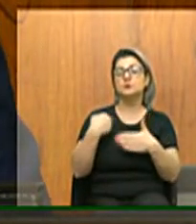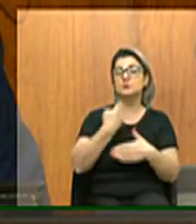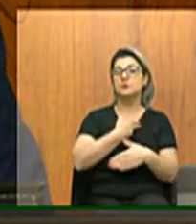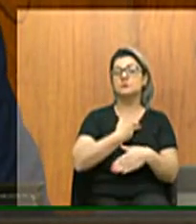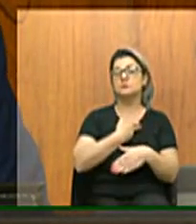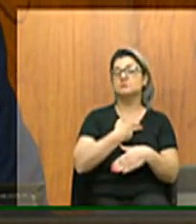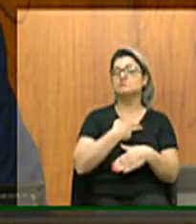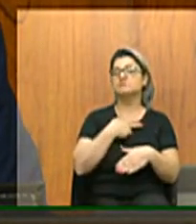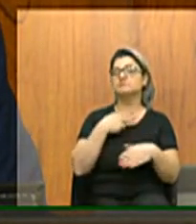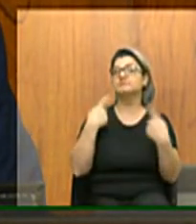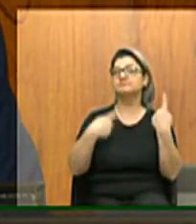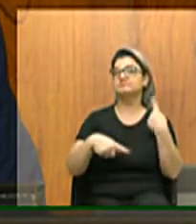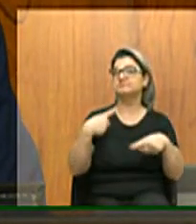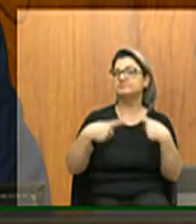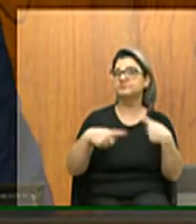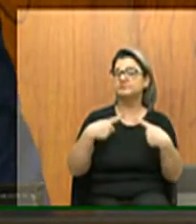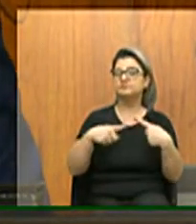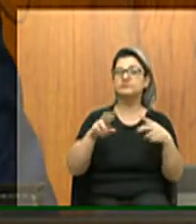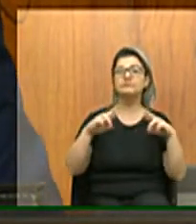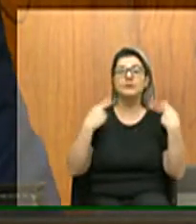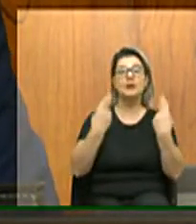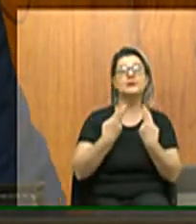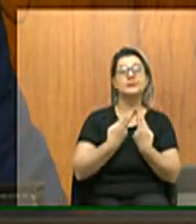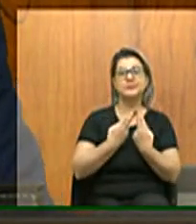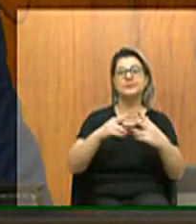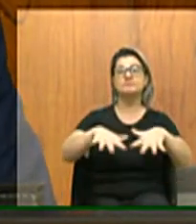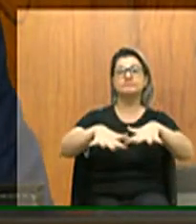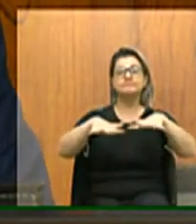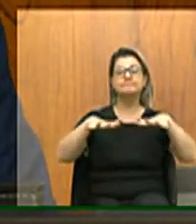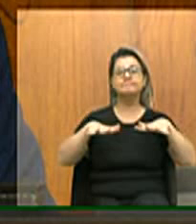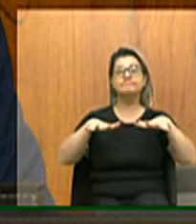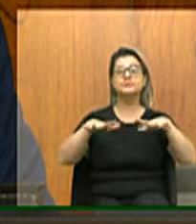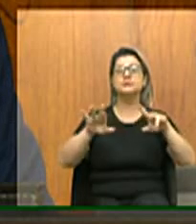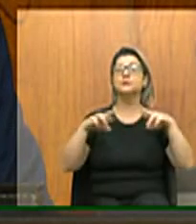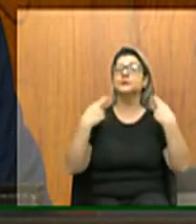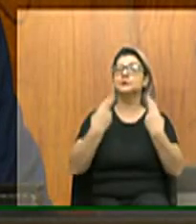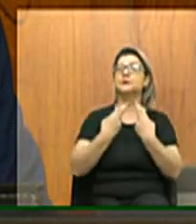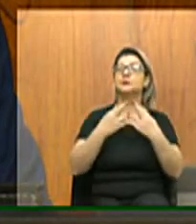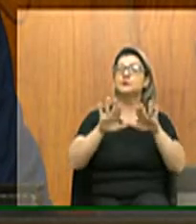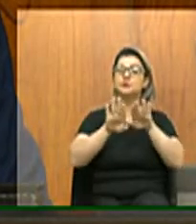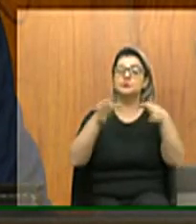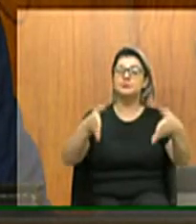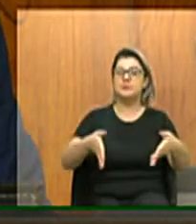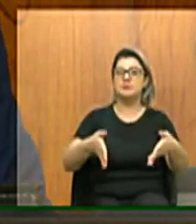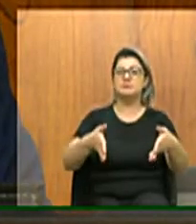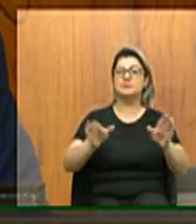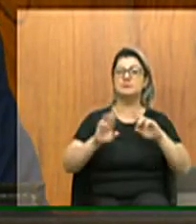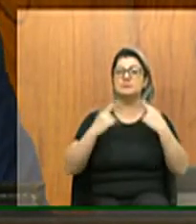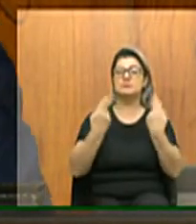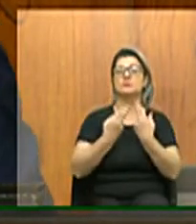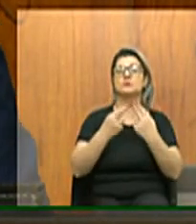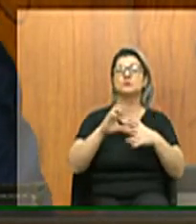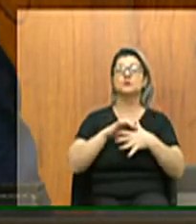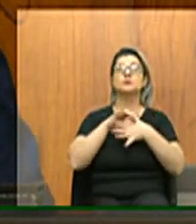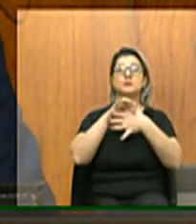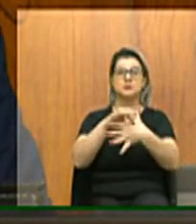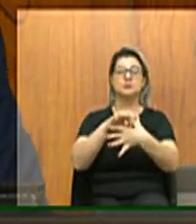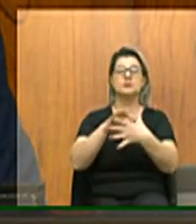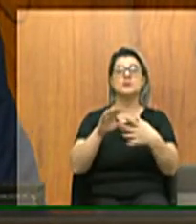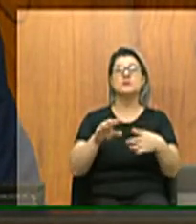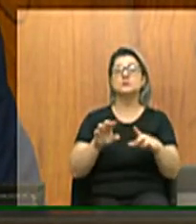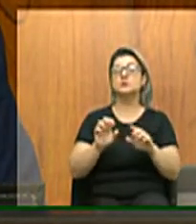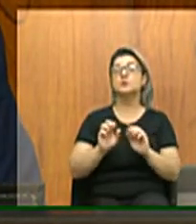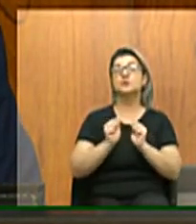plenário, reunião de mesa e de líderes. Então, delimitamos aí, junto com a mesa diretora, né,